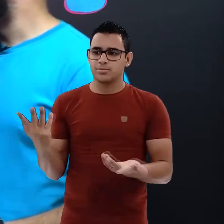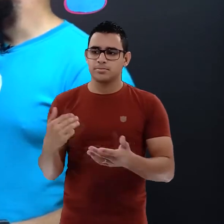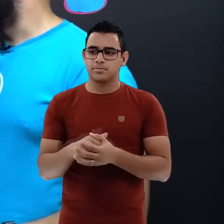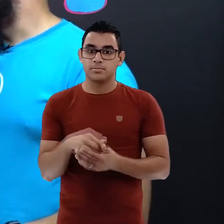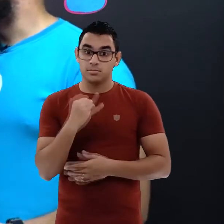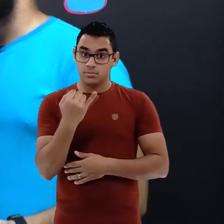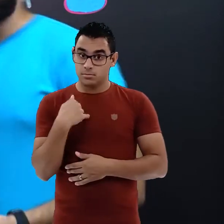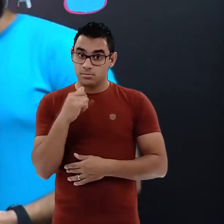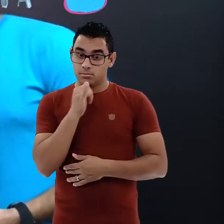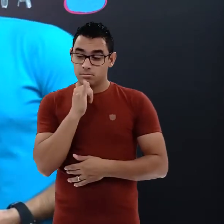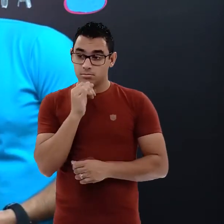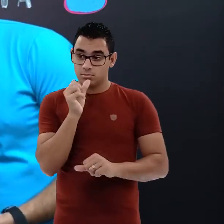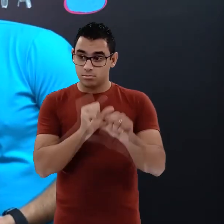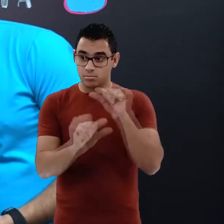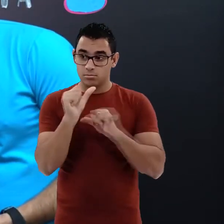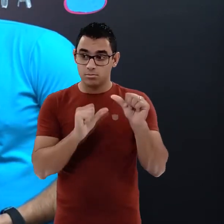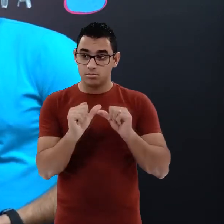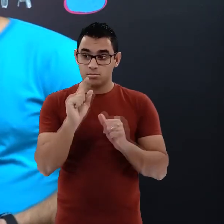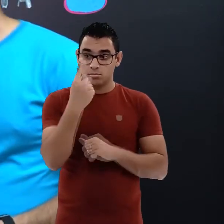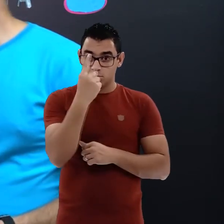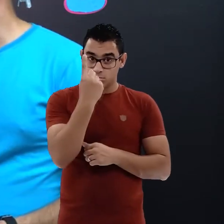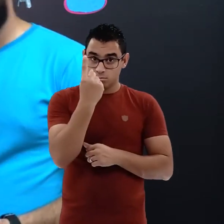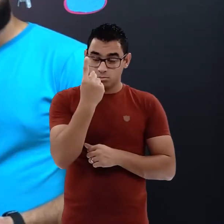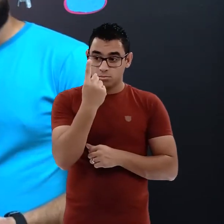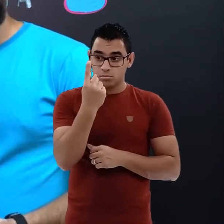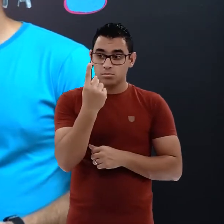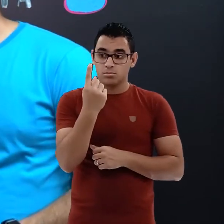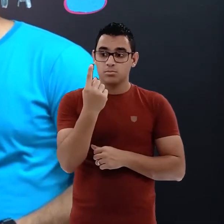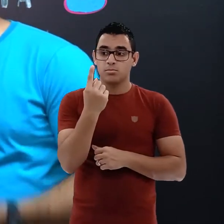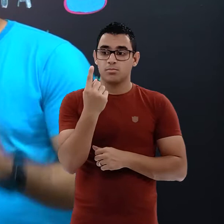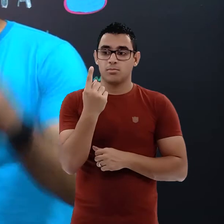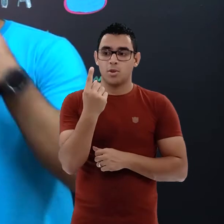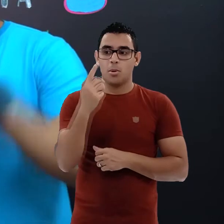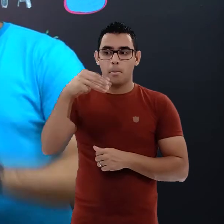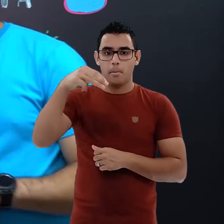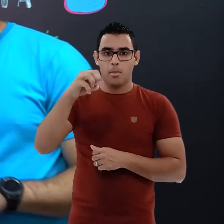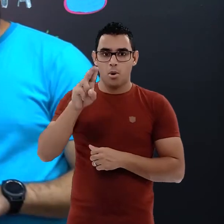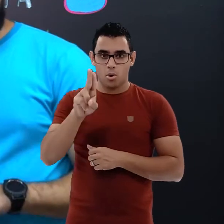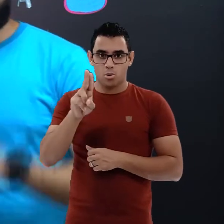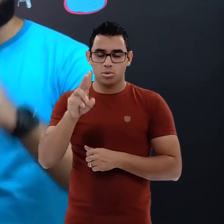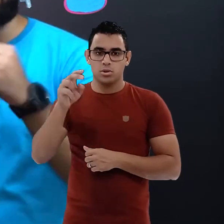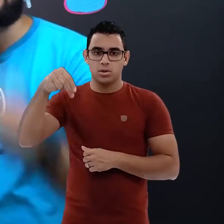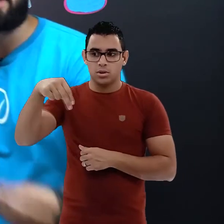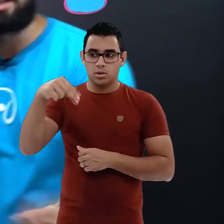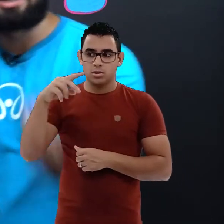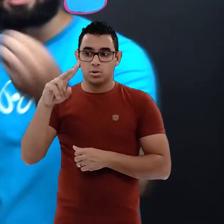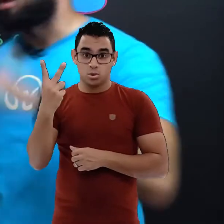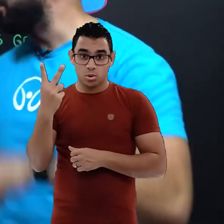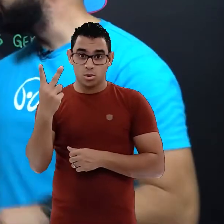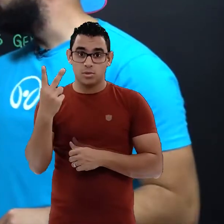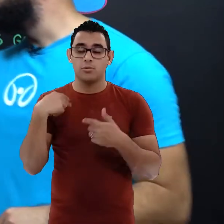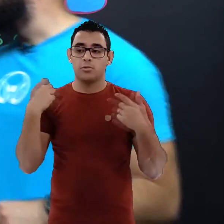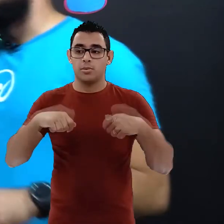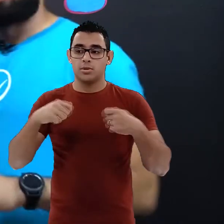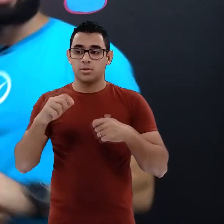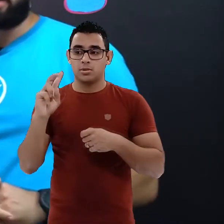por exemplo, ao invés de usar 1 mol de N2, eu usar 2 mol, eu vou precisar de